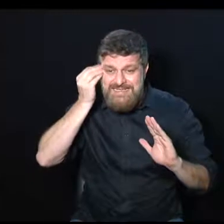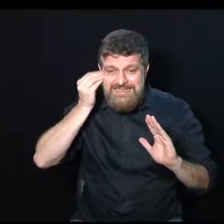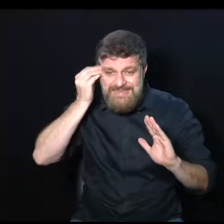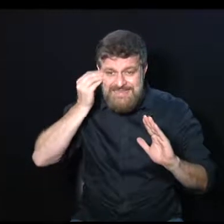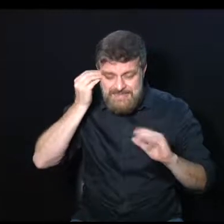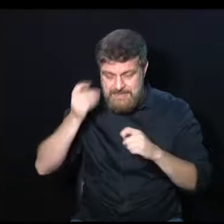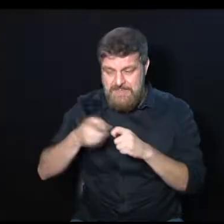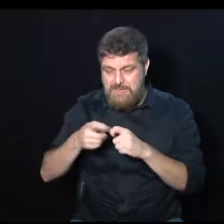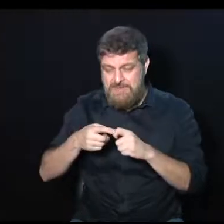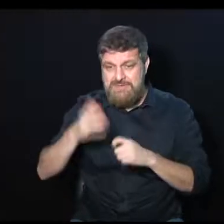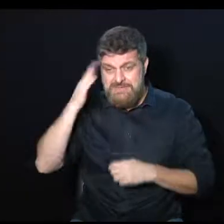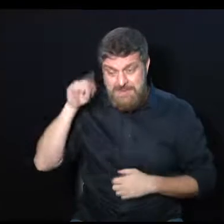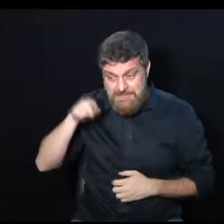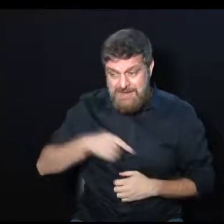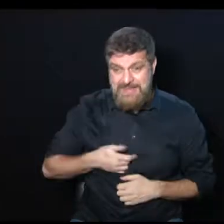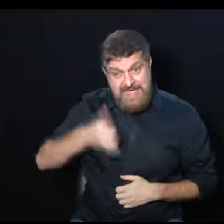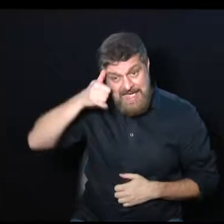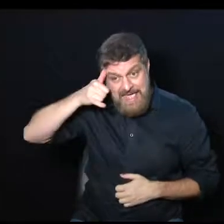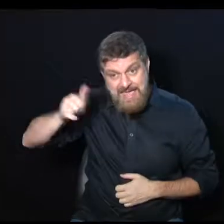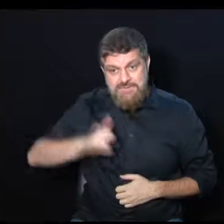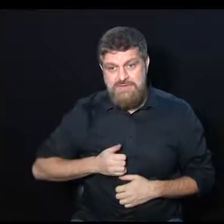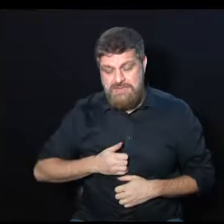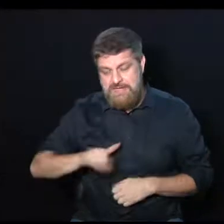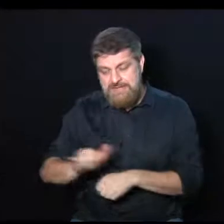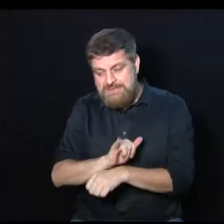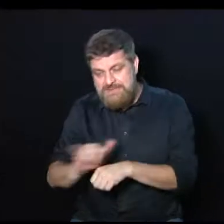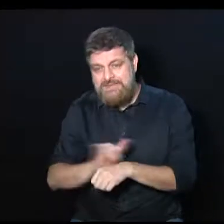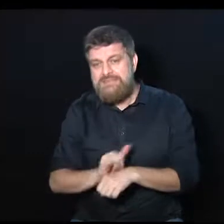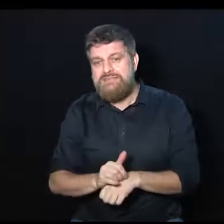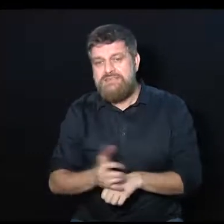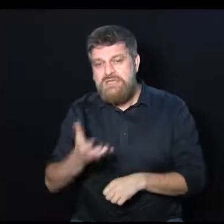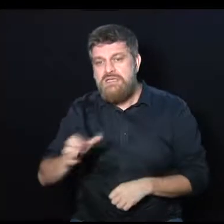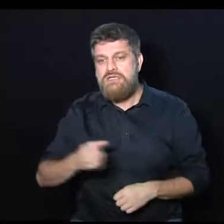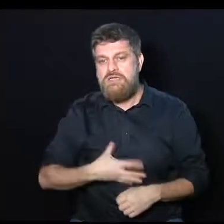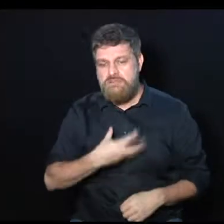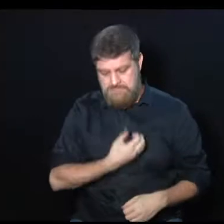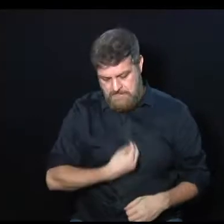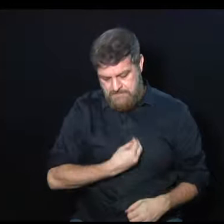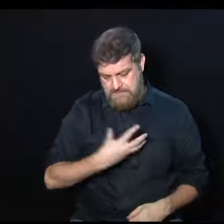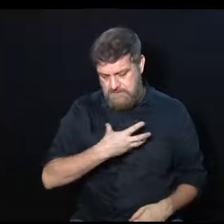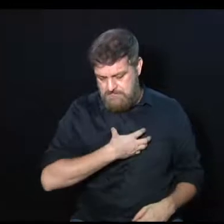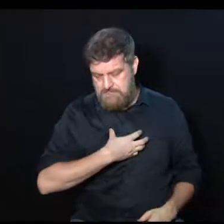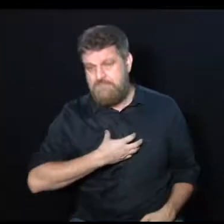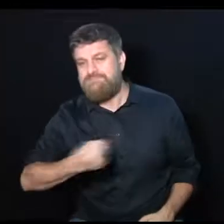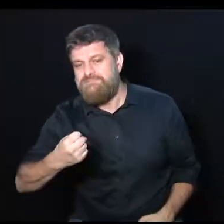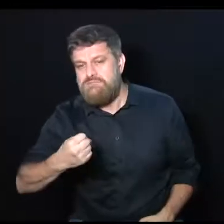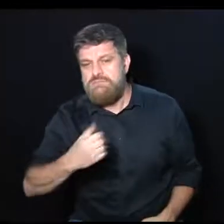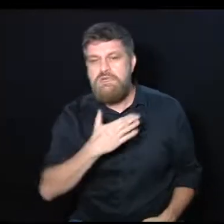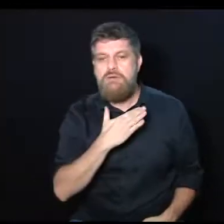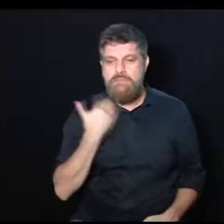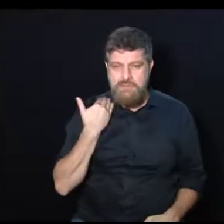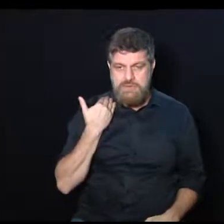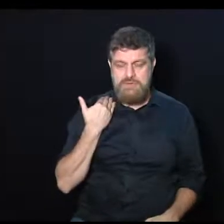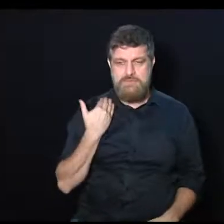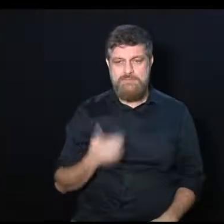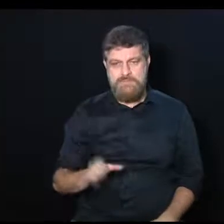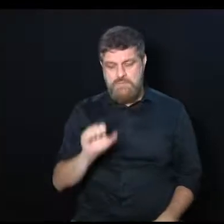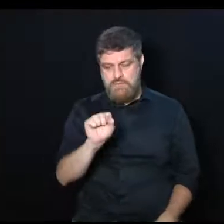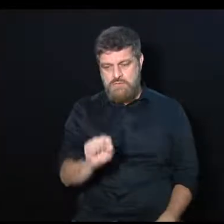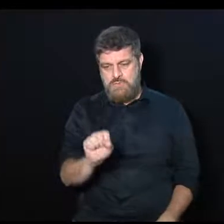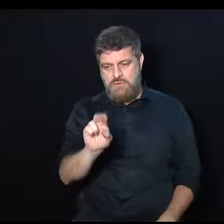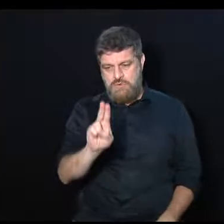segmento seguro, para não repetir esse ato, que não deixa de ser um ato de alerta, e, infelizmente, algumas vezes, culmina em suicídio, ou